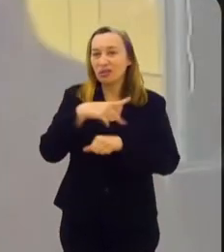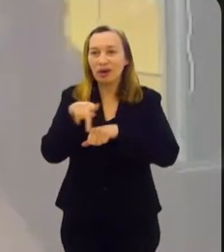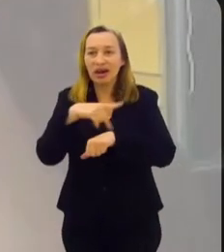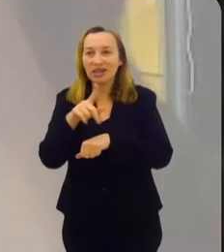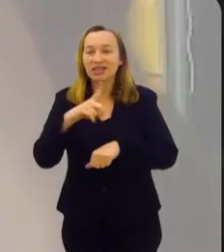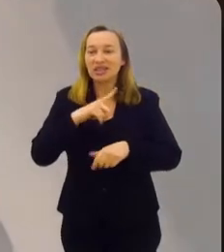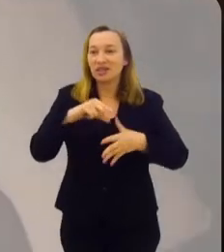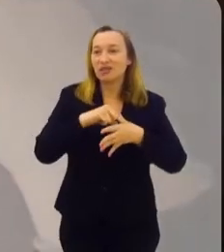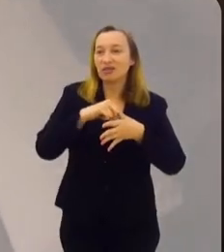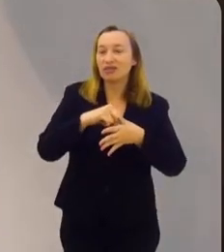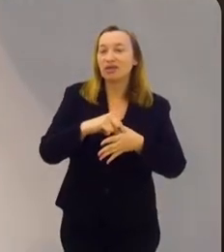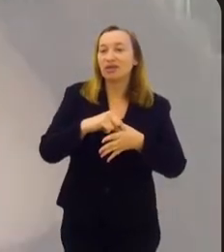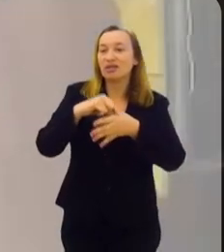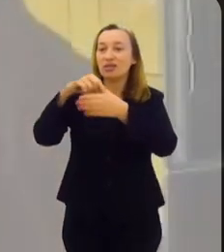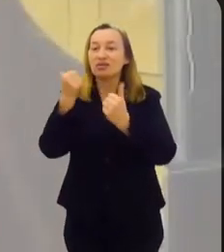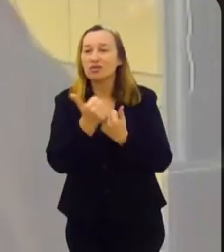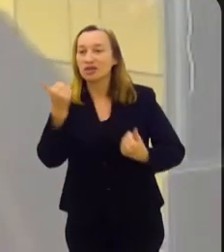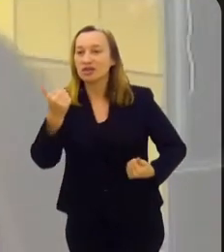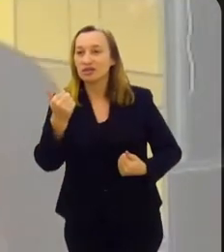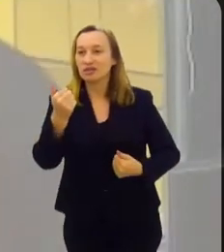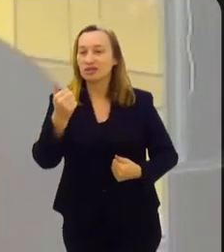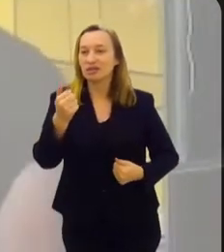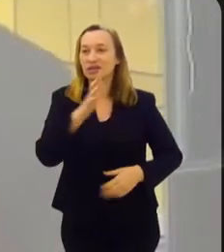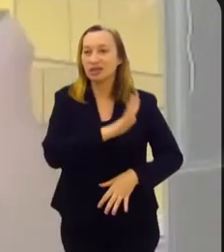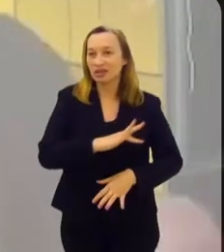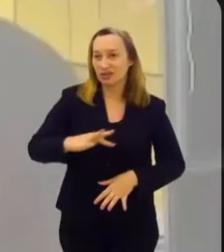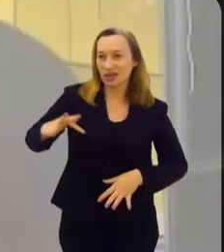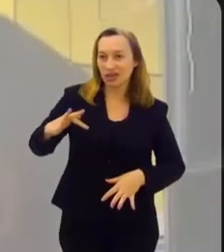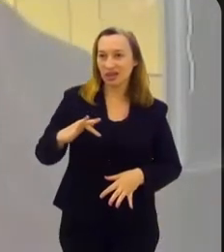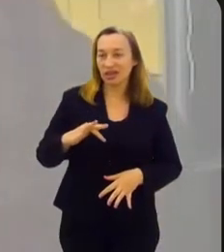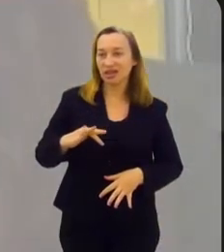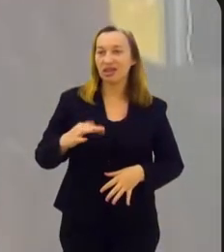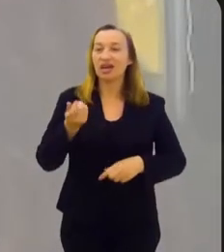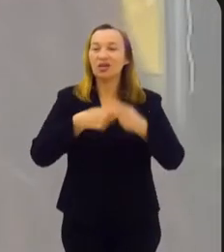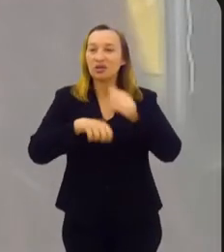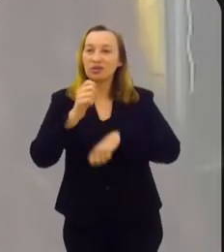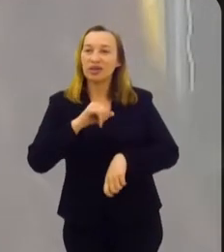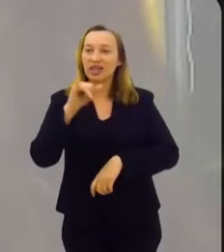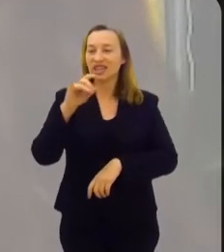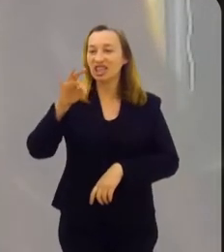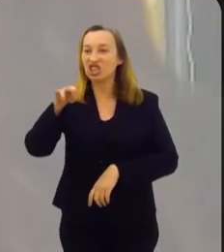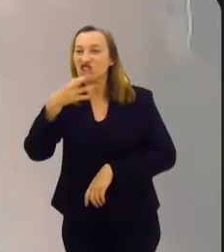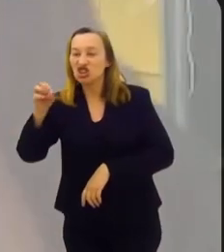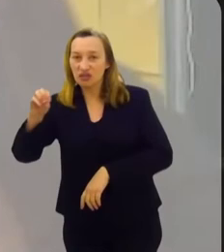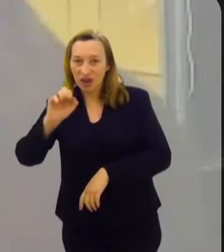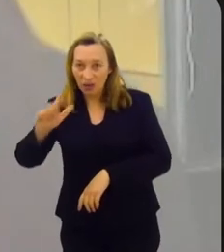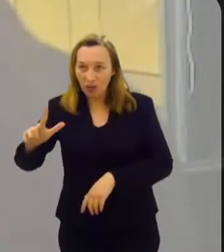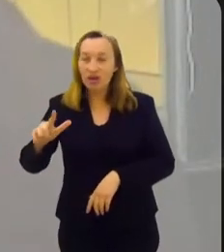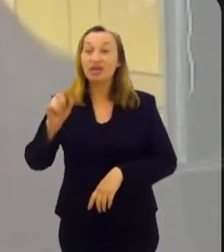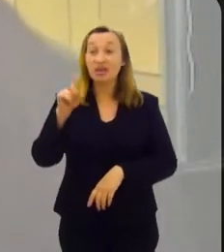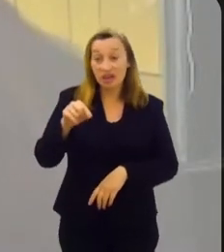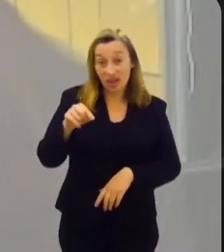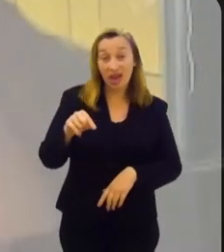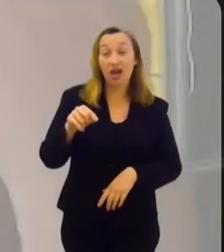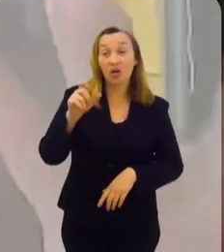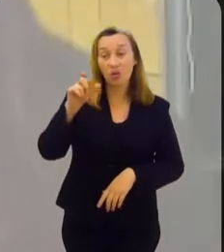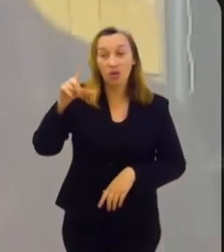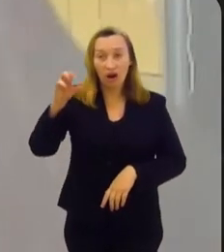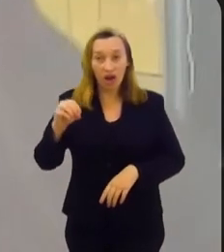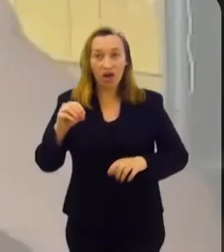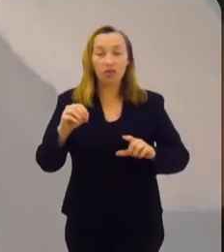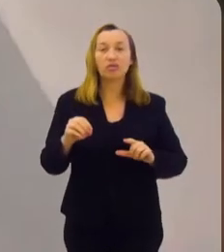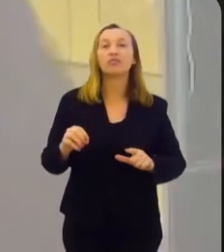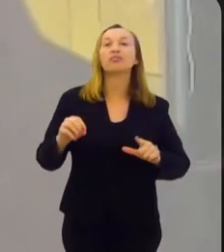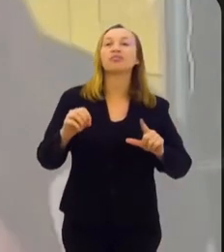desse país houve um vice-presidente da Firjan do intangível, né? Da economia do intangível, como é o Léo, que é